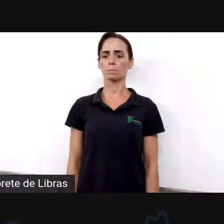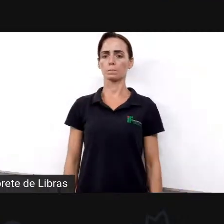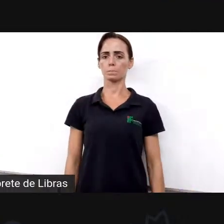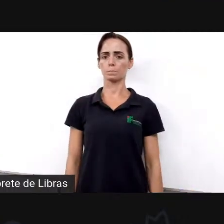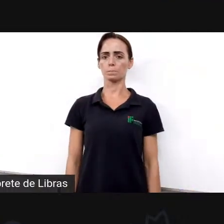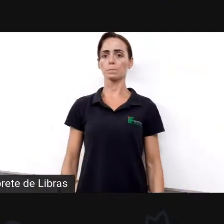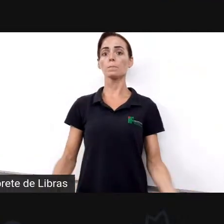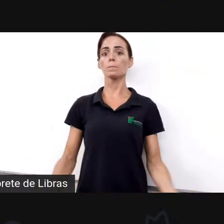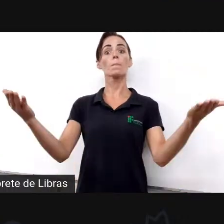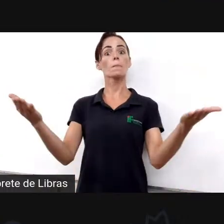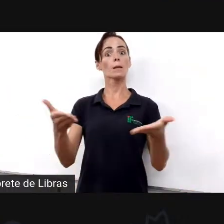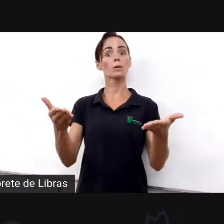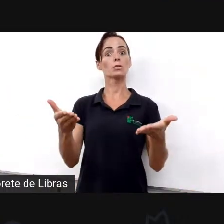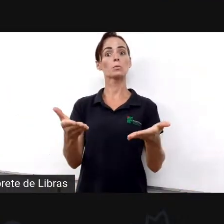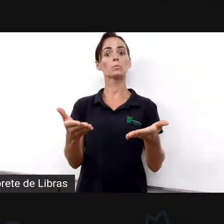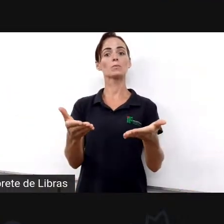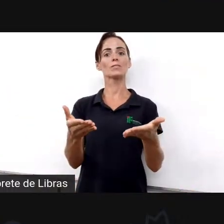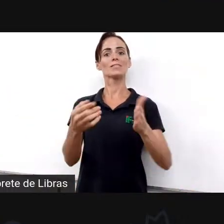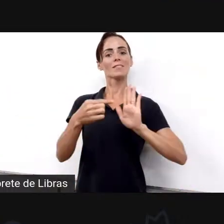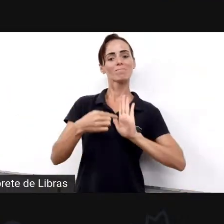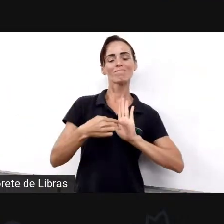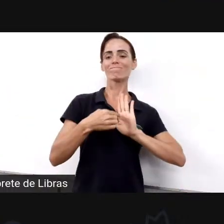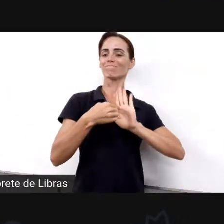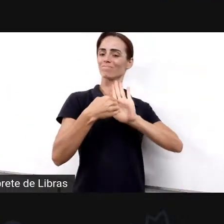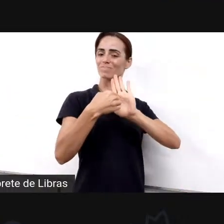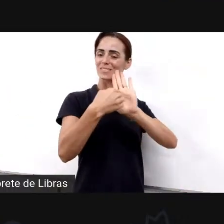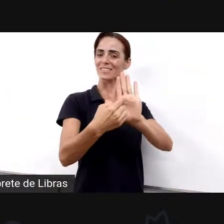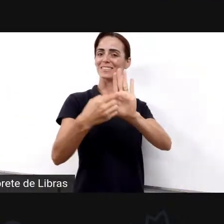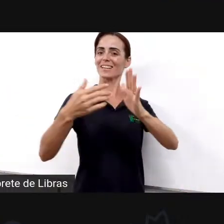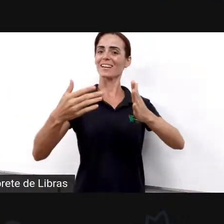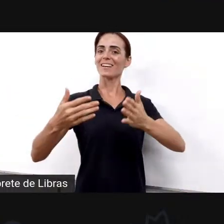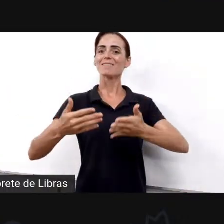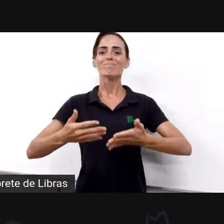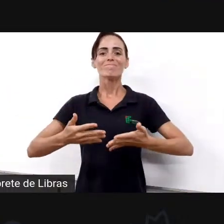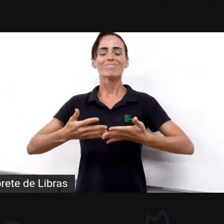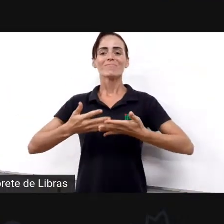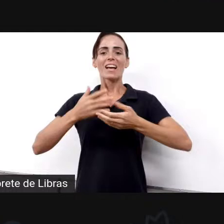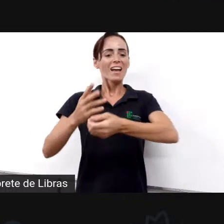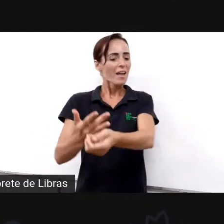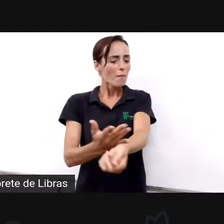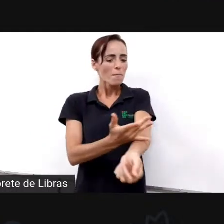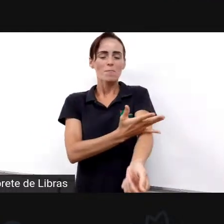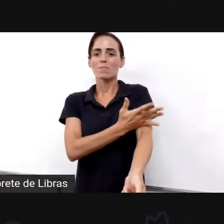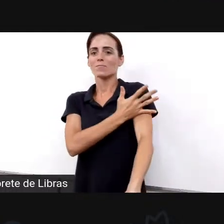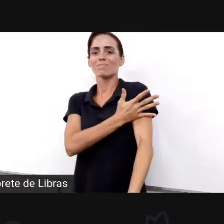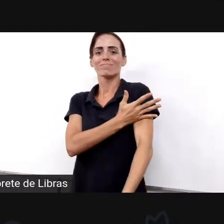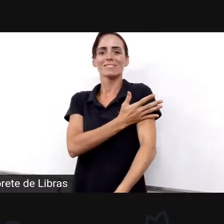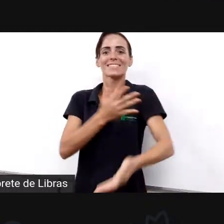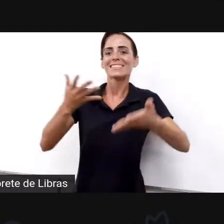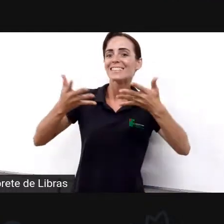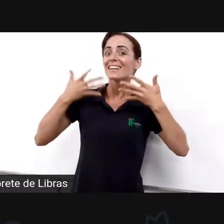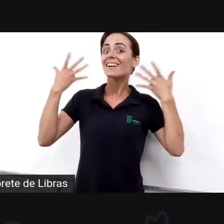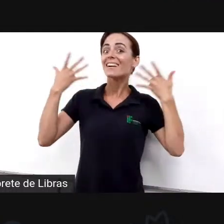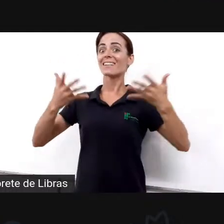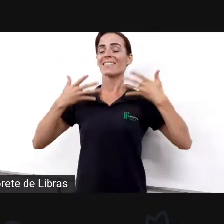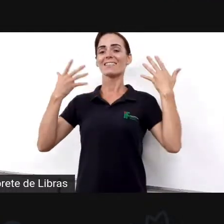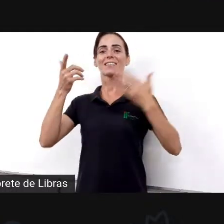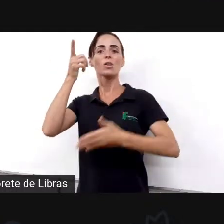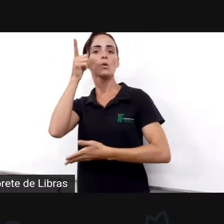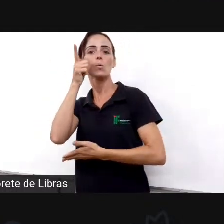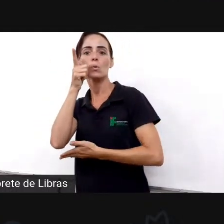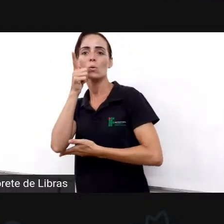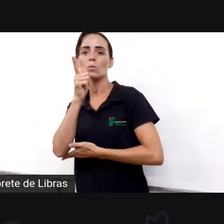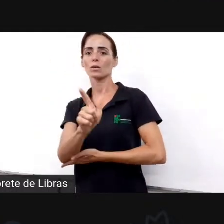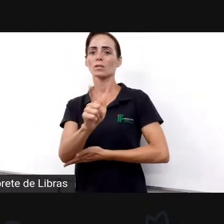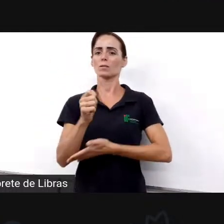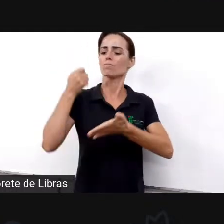aqui para expressar nossa emoção e alegria pela conquista, por não desistir